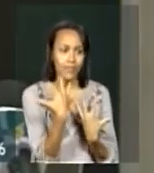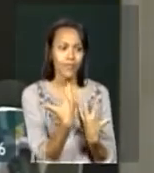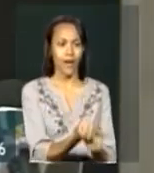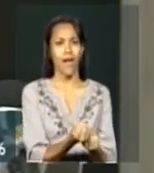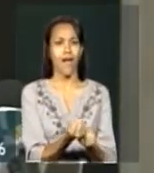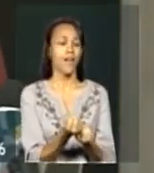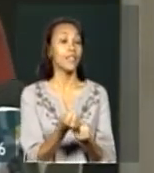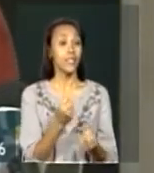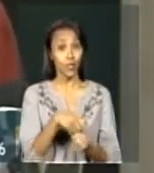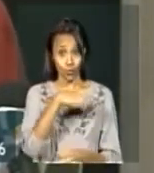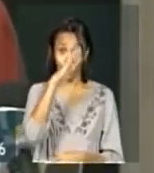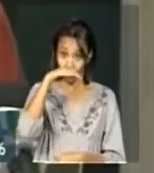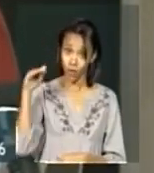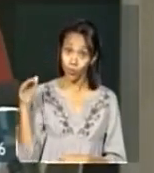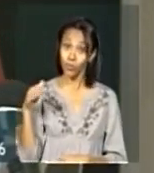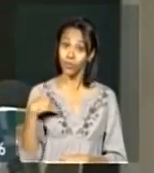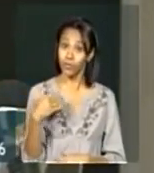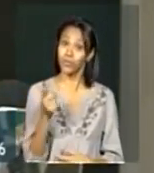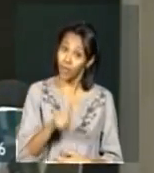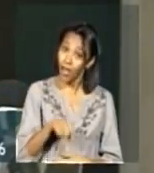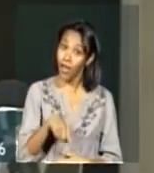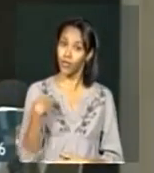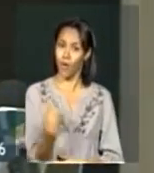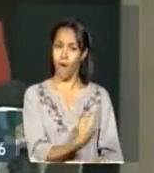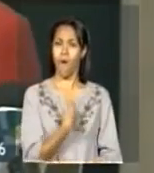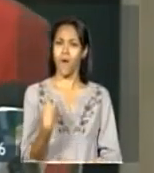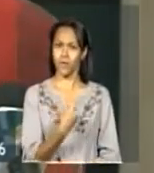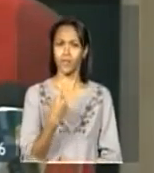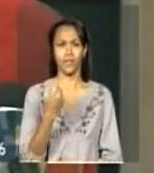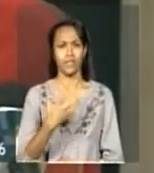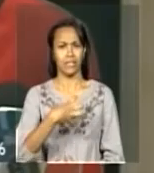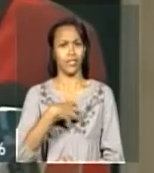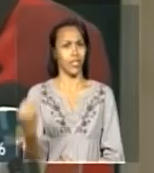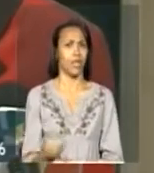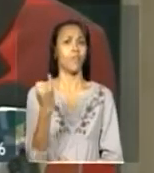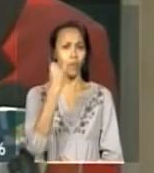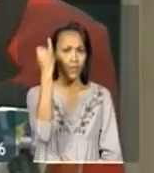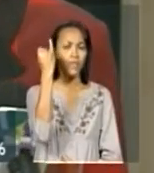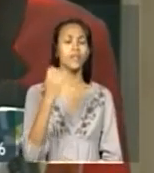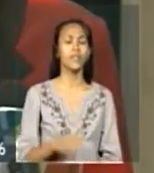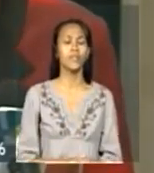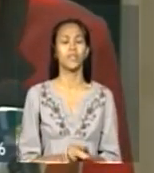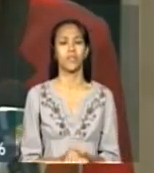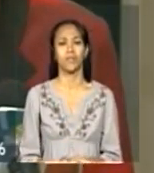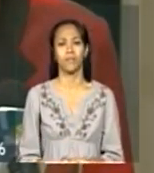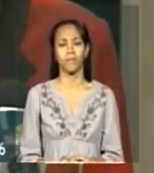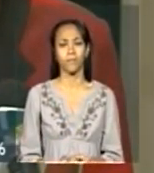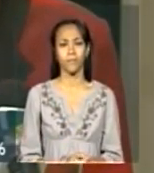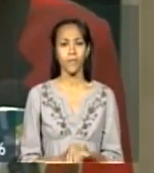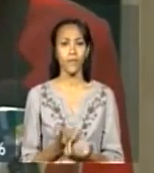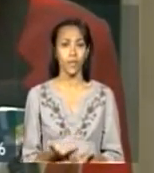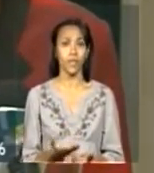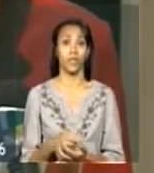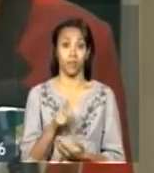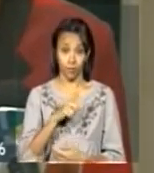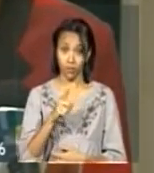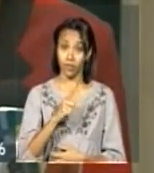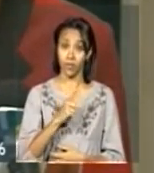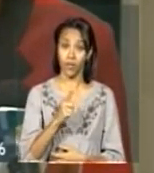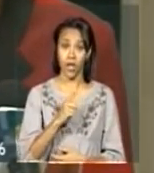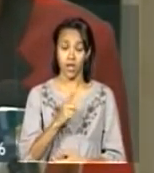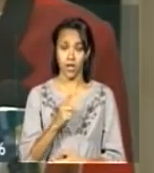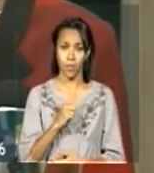que os adultos dão ao esporte, porque também tem isso. Nossa, a importância que a gente atribui, a importância que existe